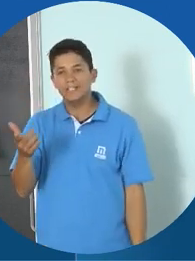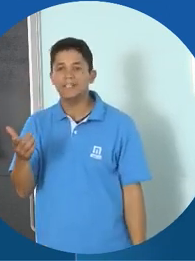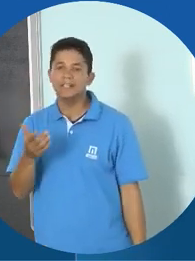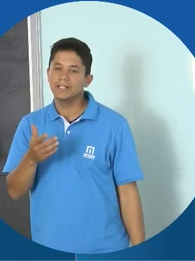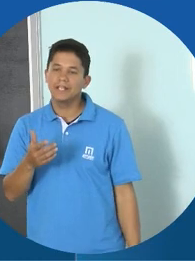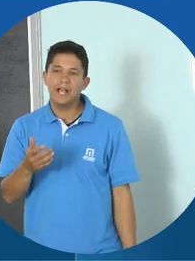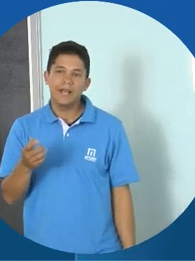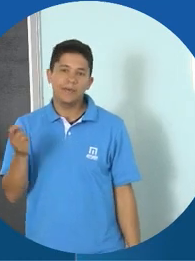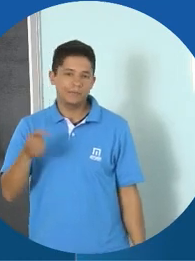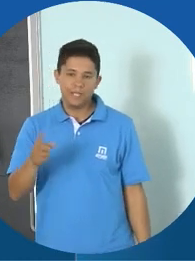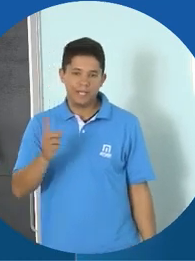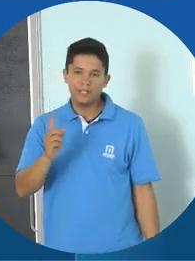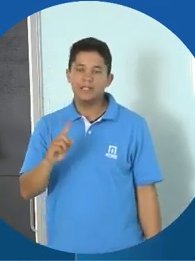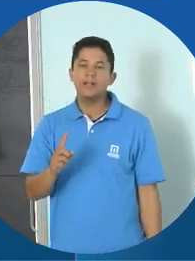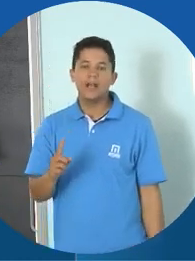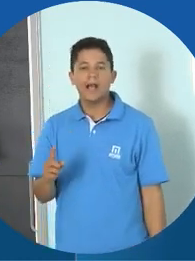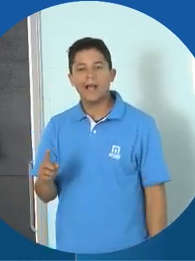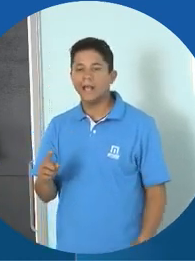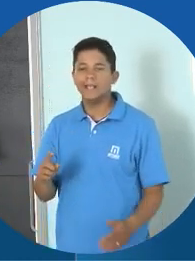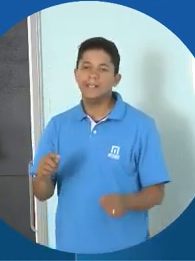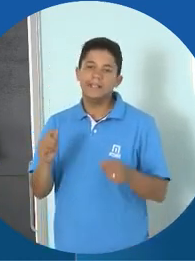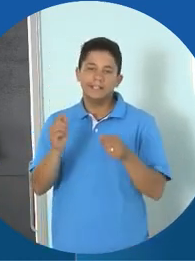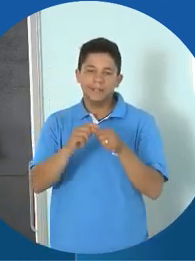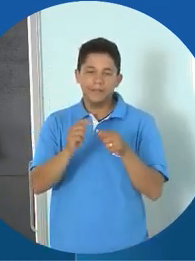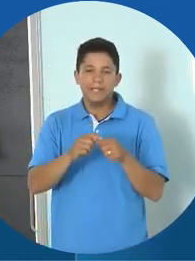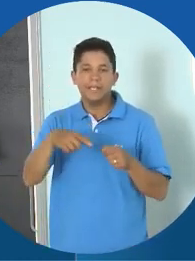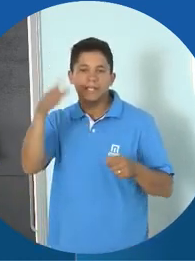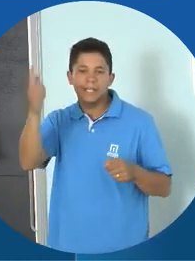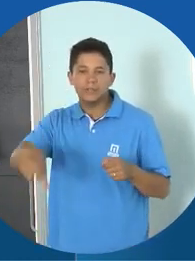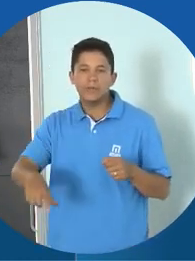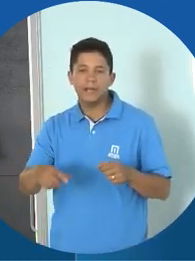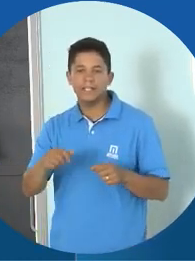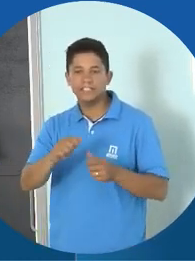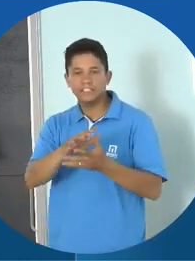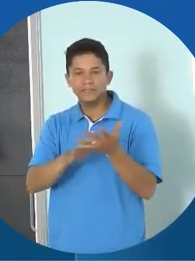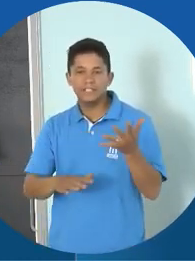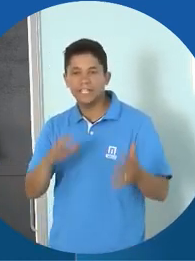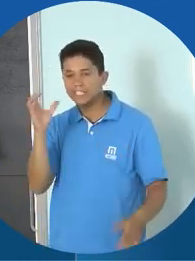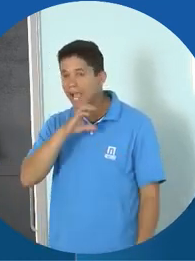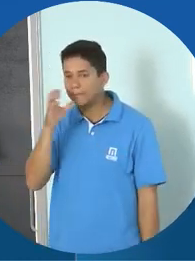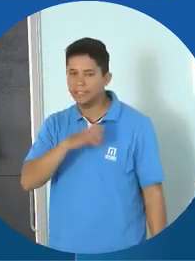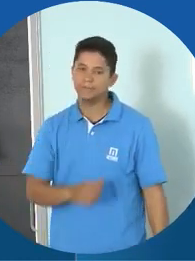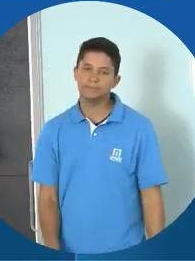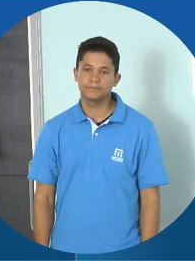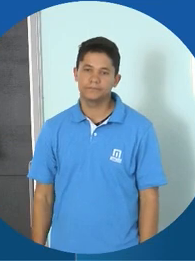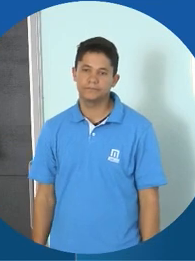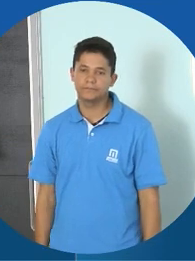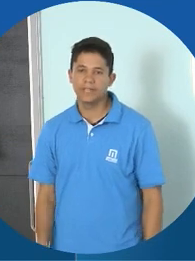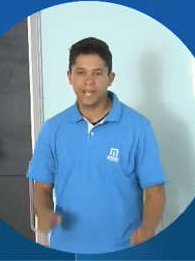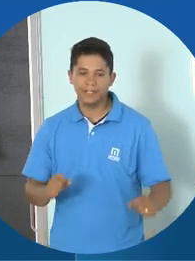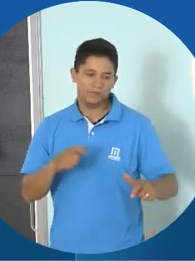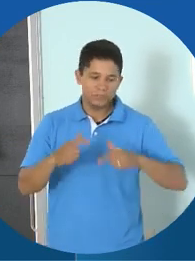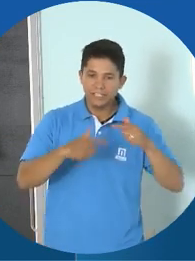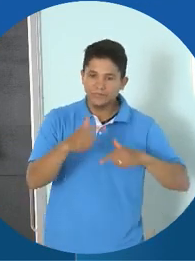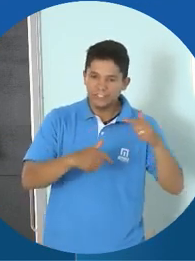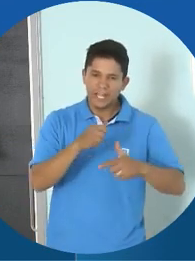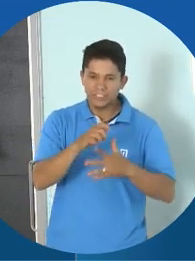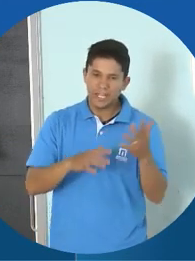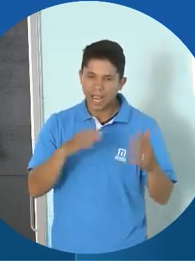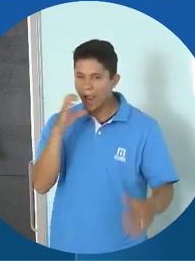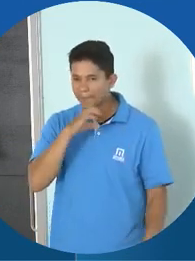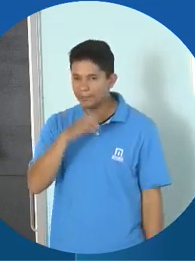uma retomada de atividade rápida, que é o ideal nesse ambiente industrial que nós